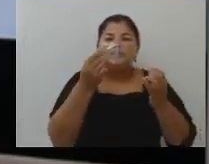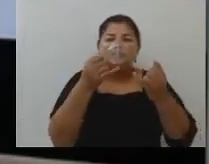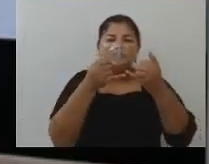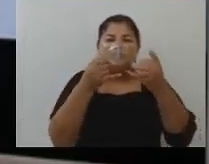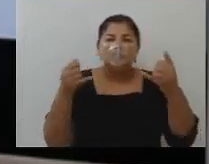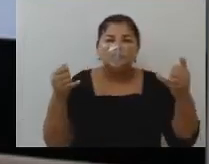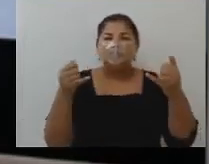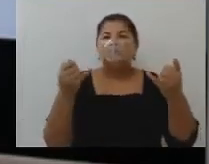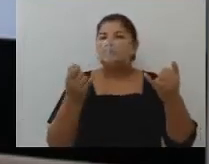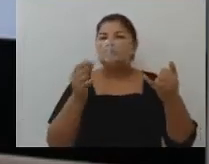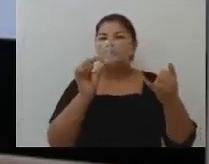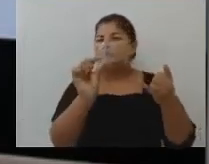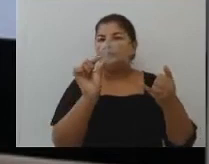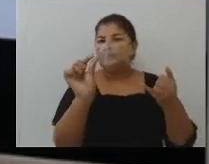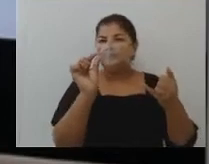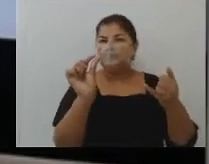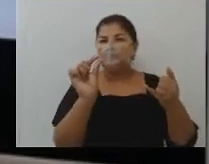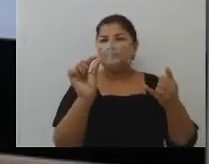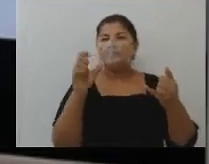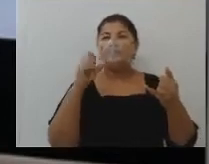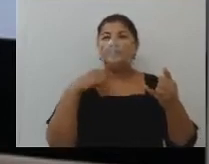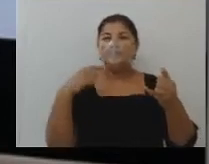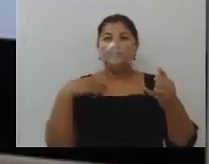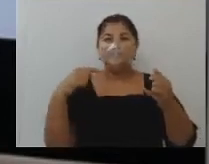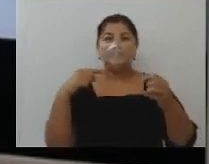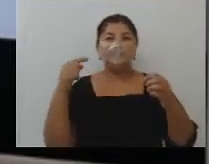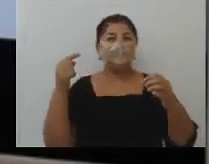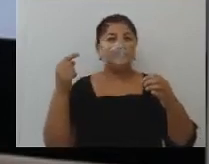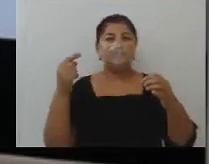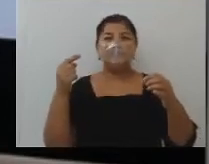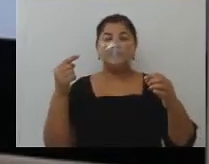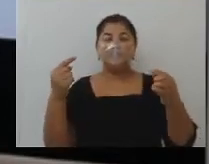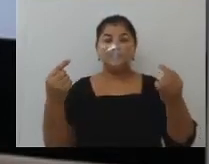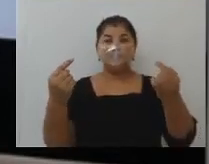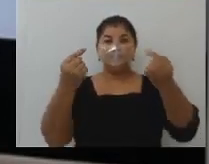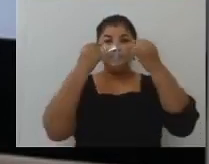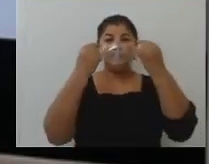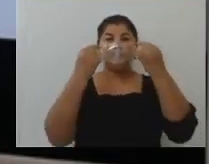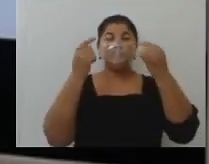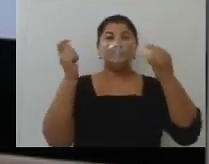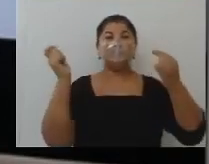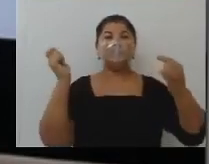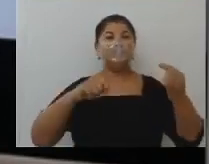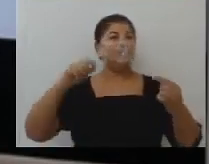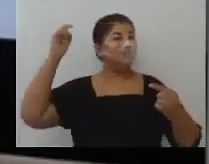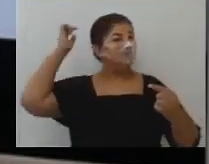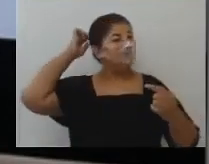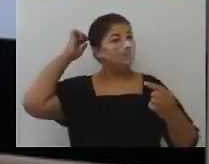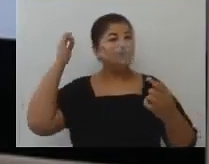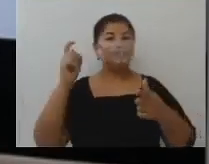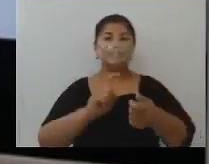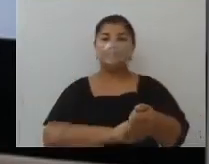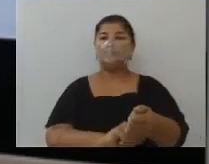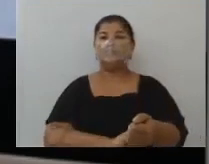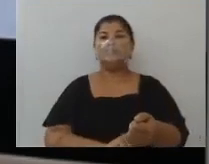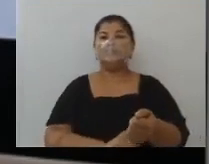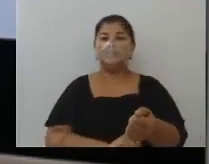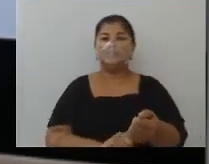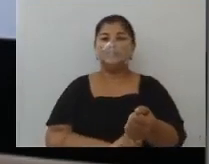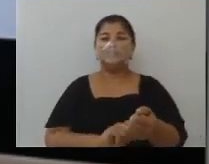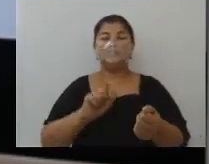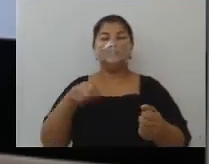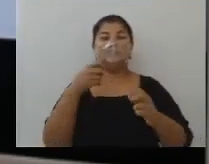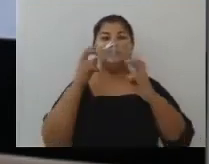espectro enorme, que se bater lá no fundão dos olhos pode causar um estímulo nervoso e você chama isso de